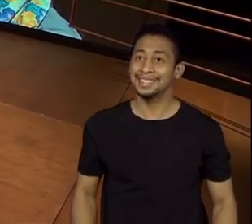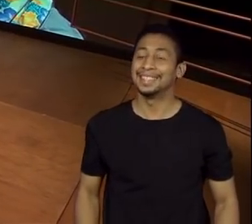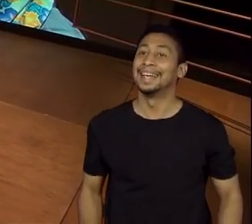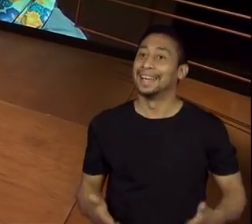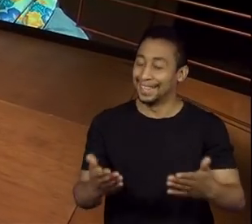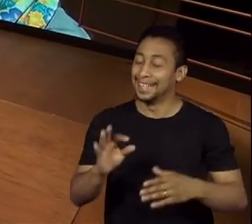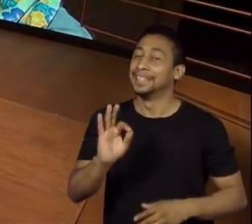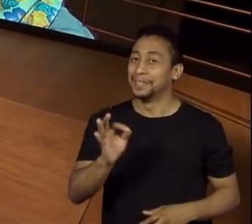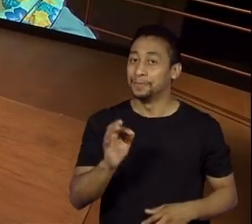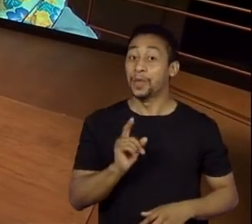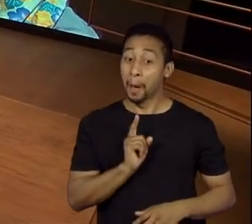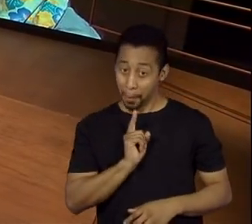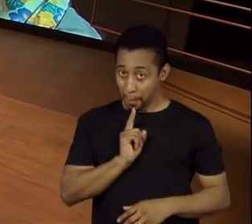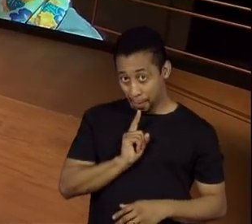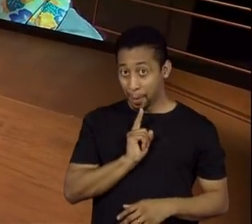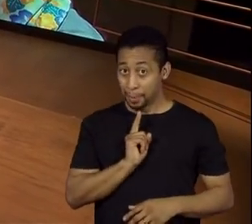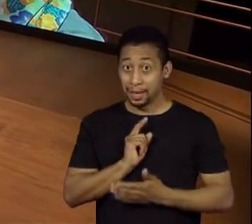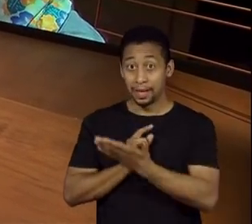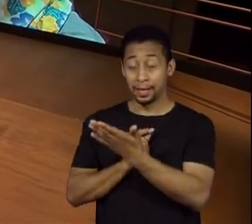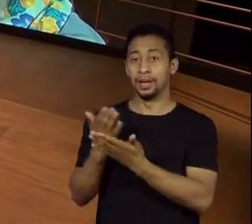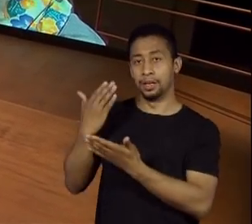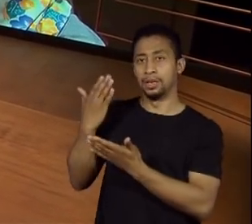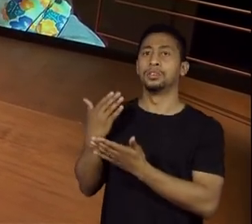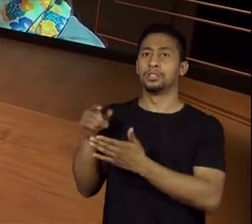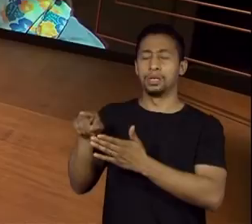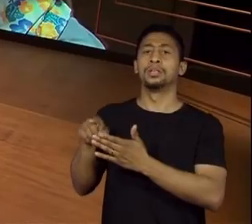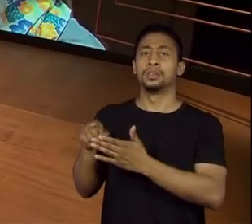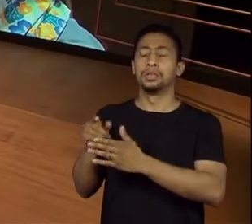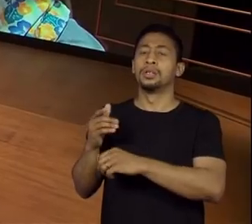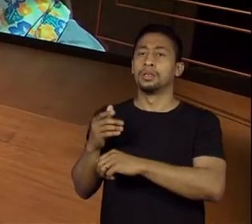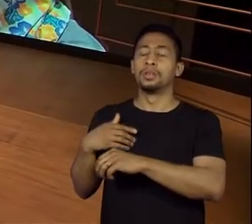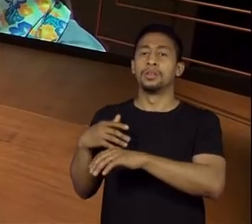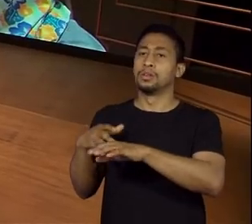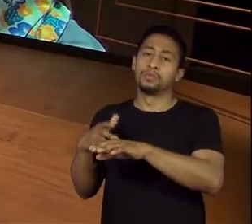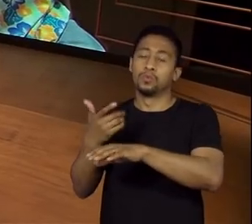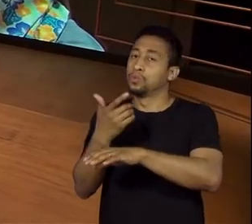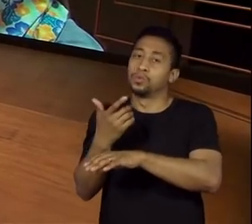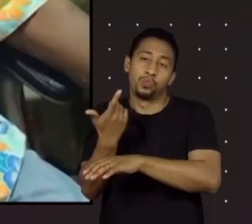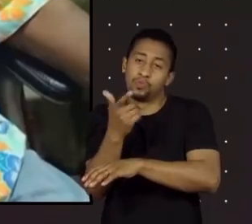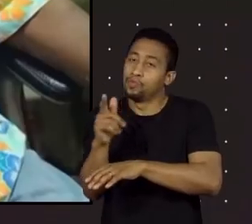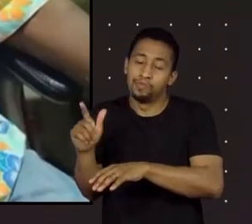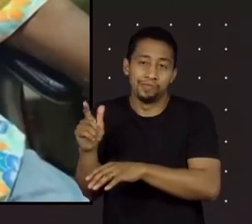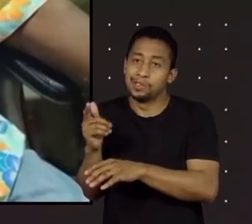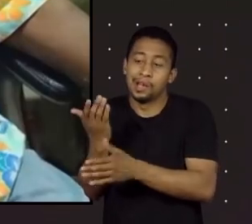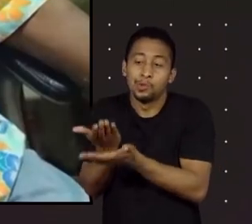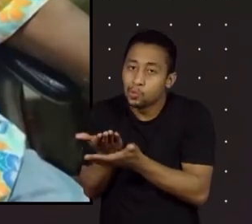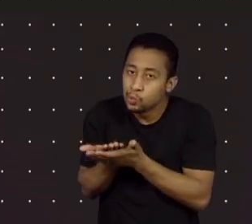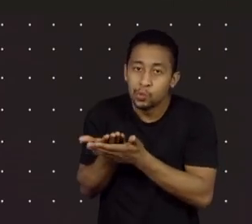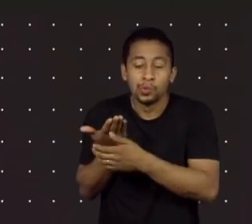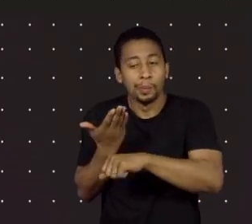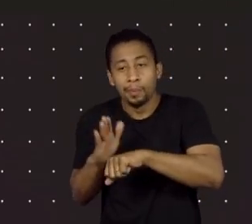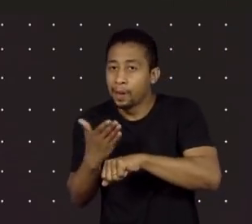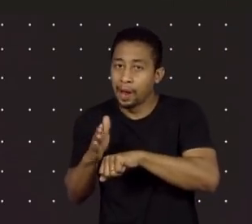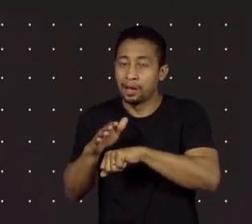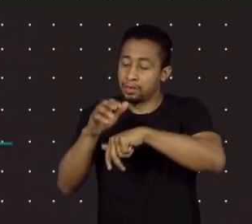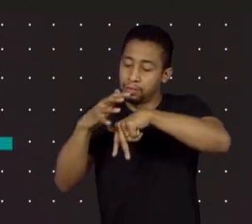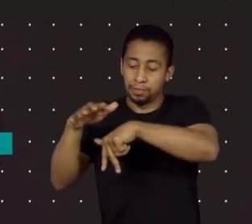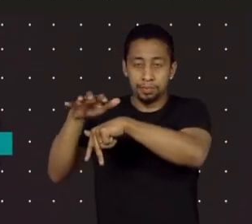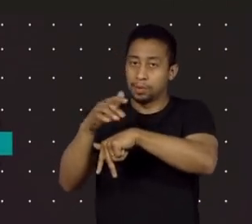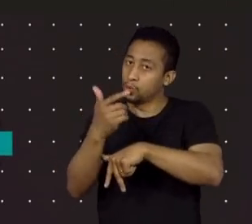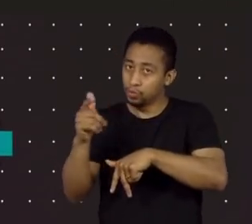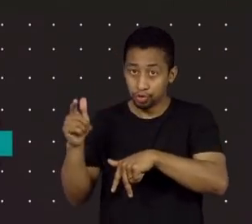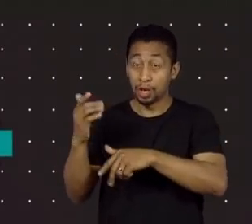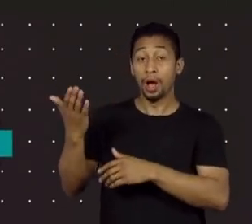O Abravanel, ele não era formado na escola de paraquedistas, ele veio de outro quartel e éramos muito jovens